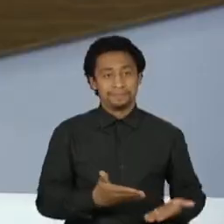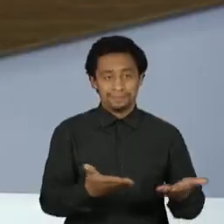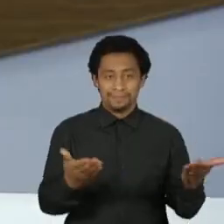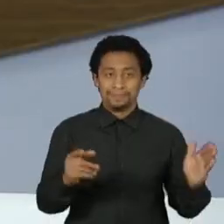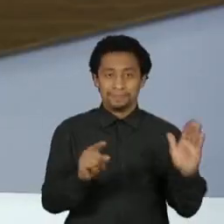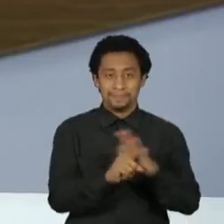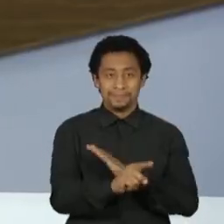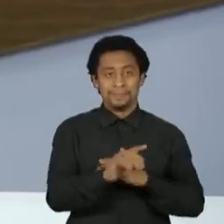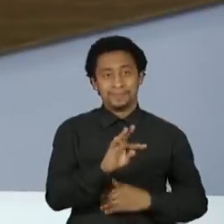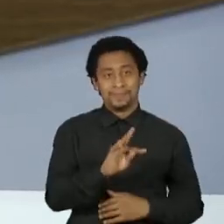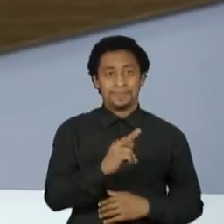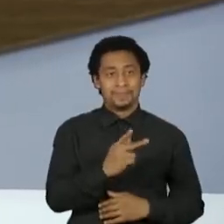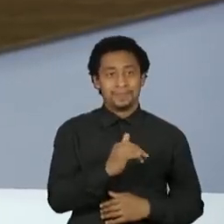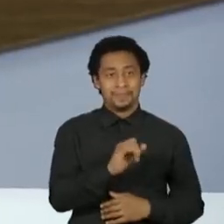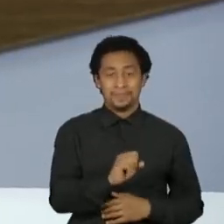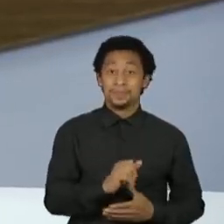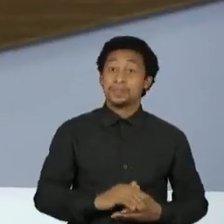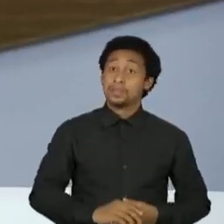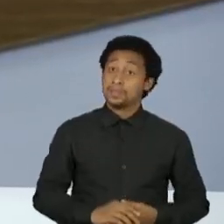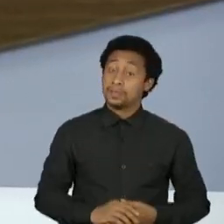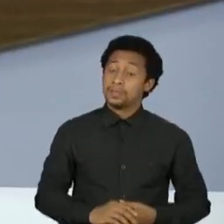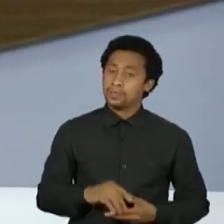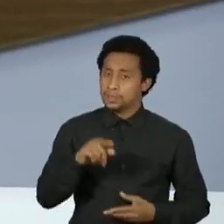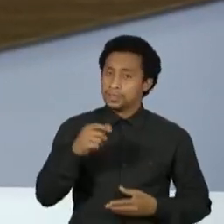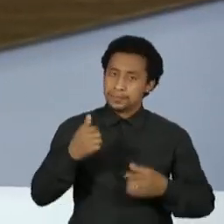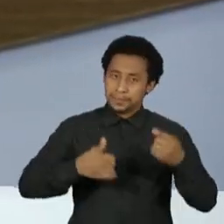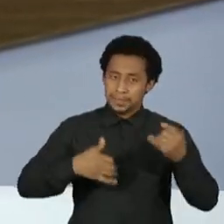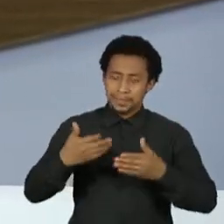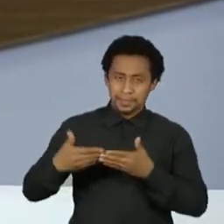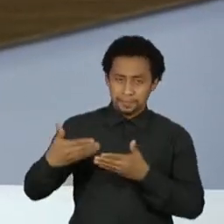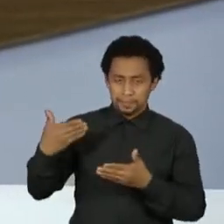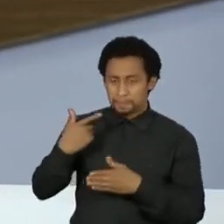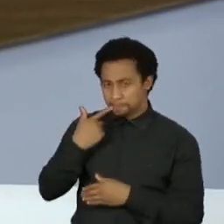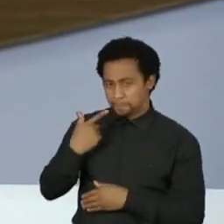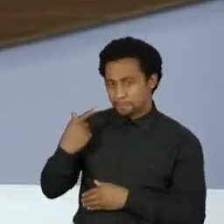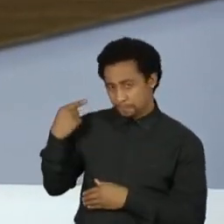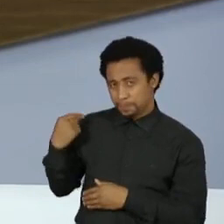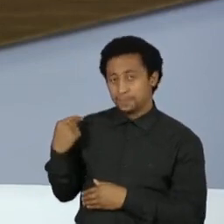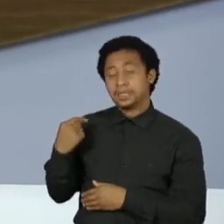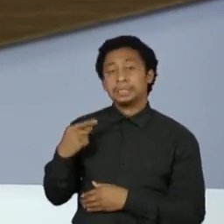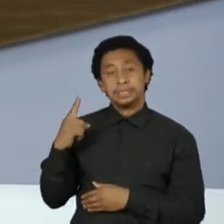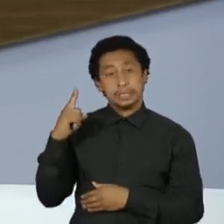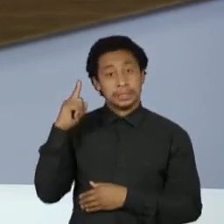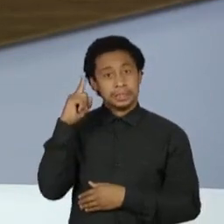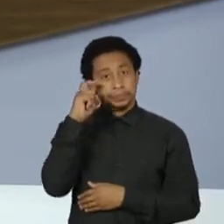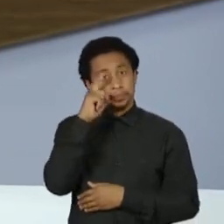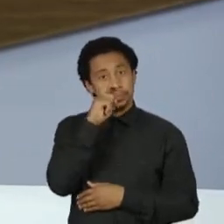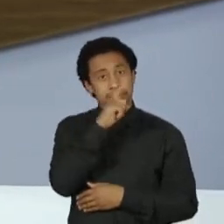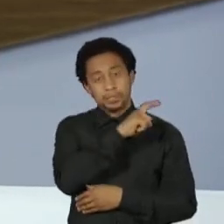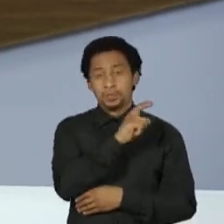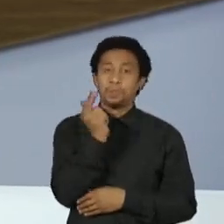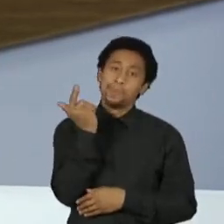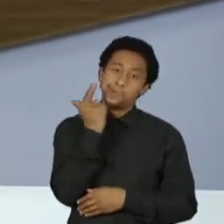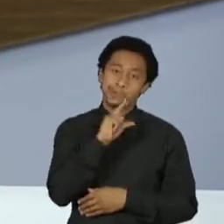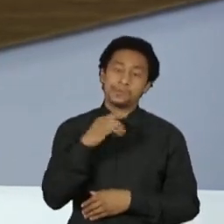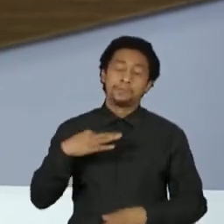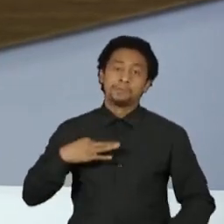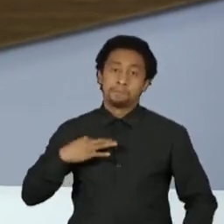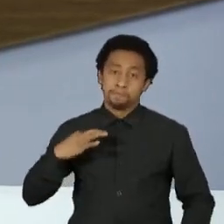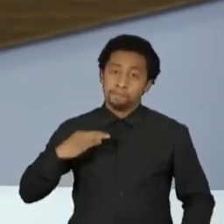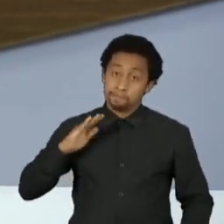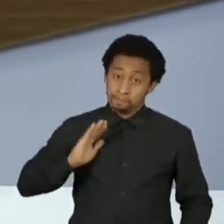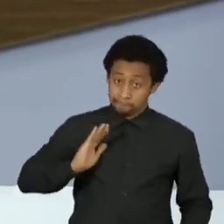a Senadora senhora relatou agora há pouco ao Renato as dificuldades que a senhora enfrentou para consolidar sua